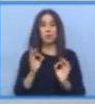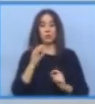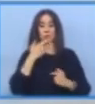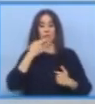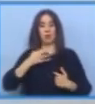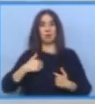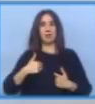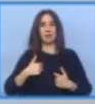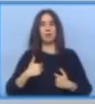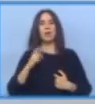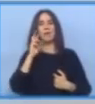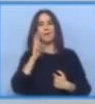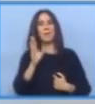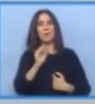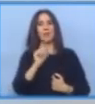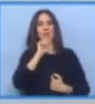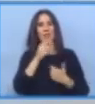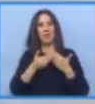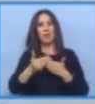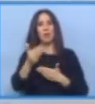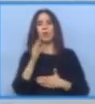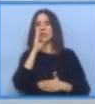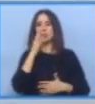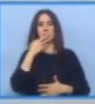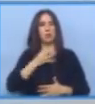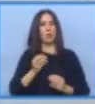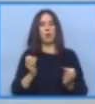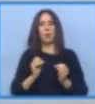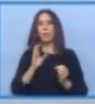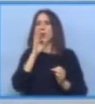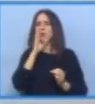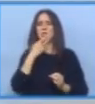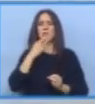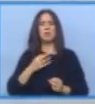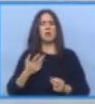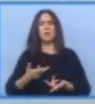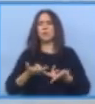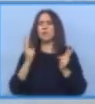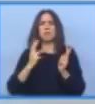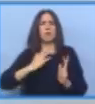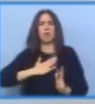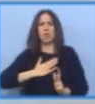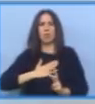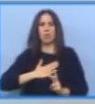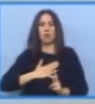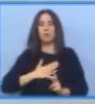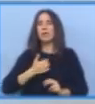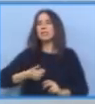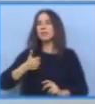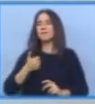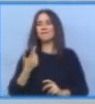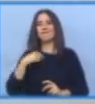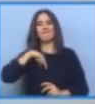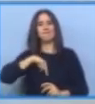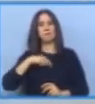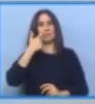sou capaz de ver mais longe. Agora, uma pessoa que não acredita ou que não está disposta a acreditar, porque é fundamental a predisposição da